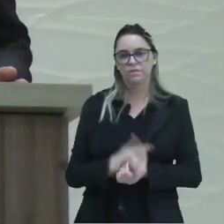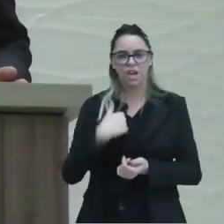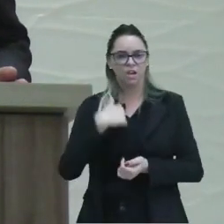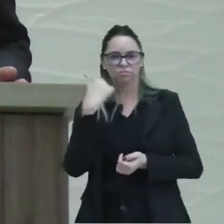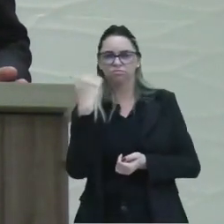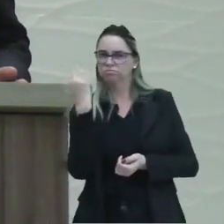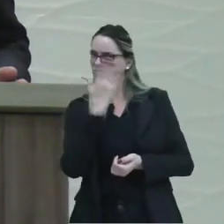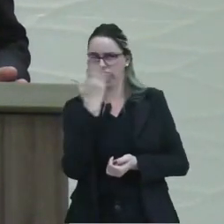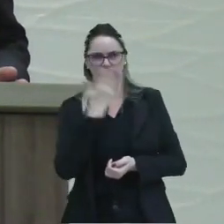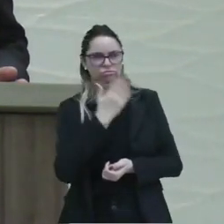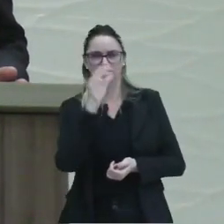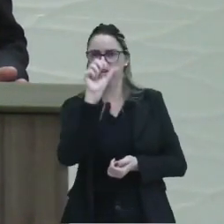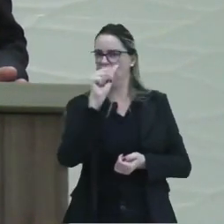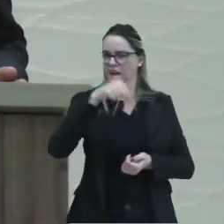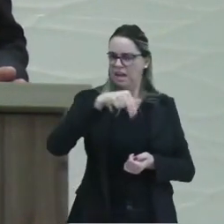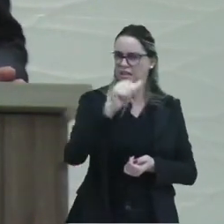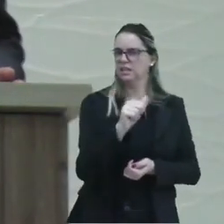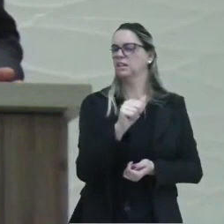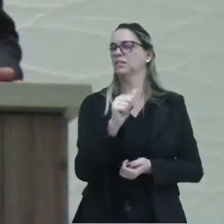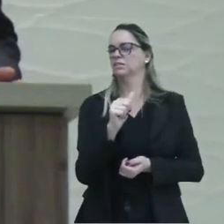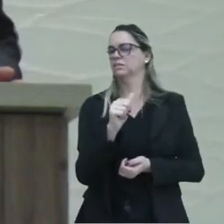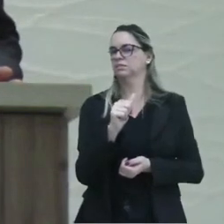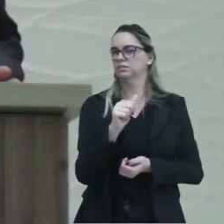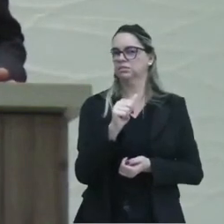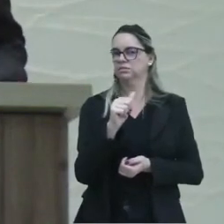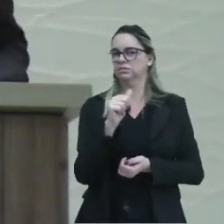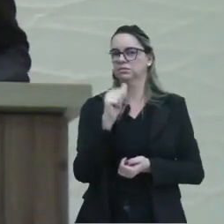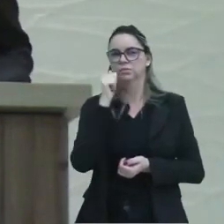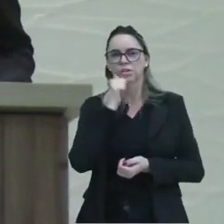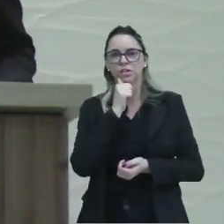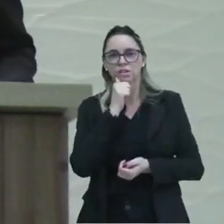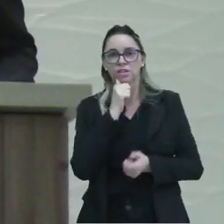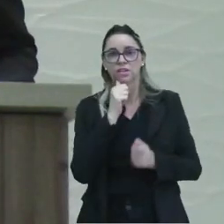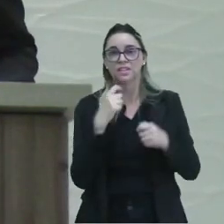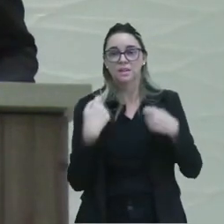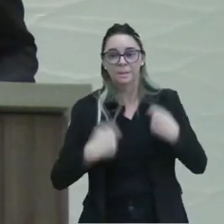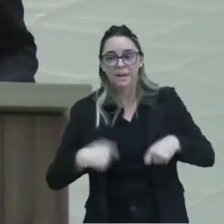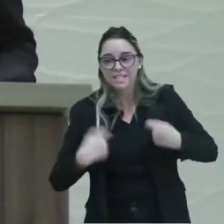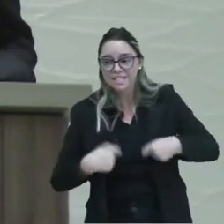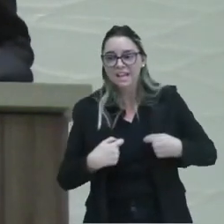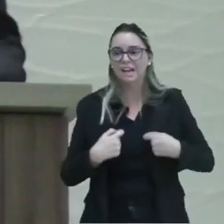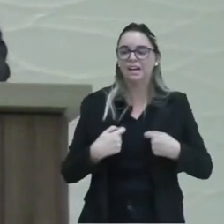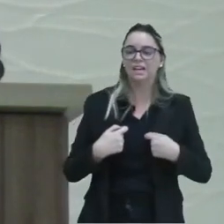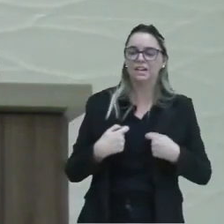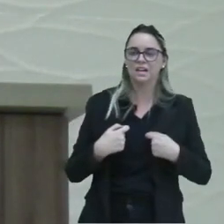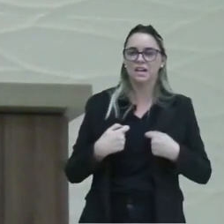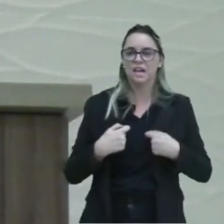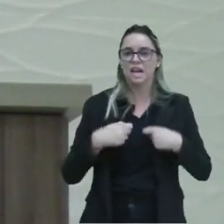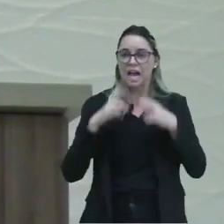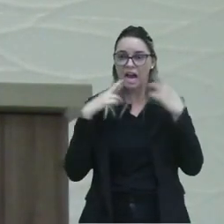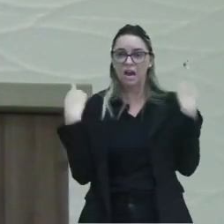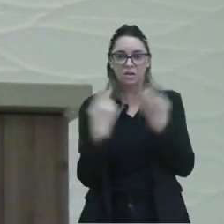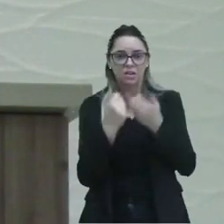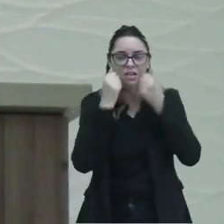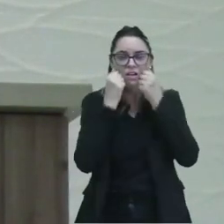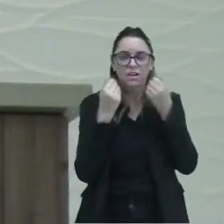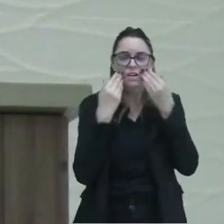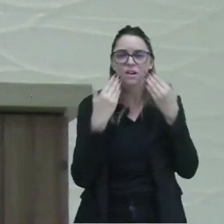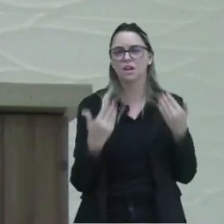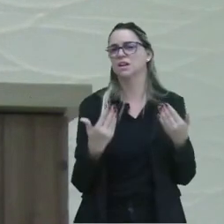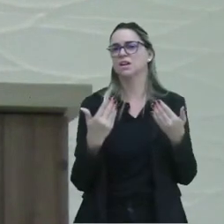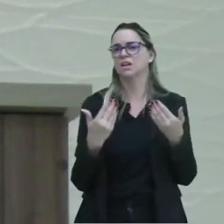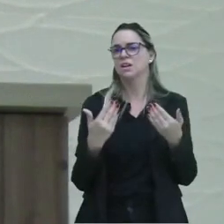Isabel com necessidade de se fazer uma audiência pública. Por quê? Porque o assunto já está